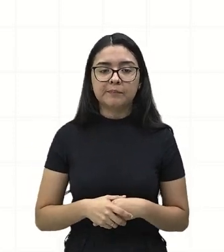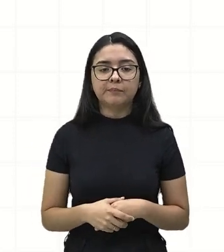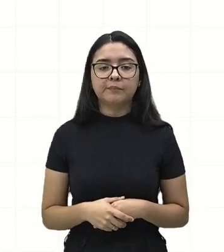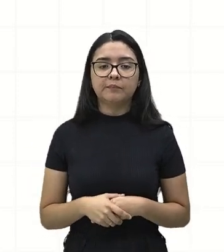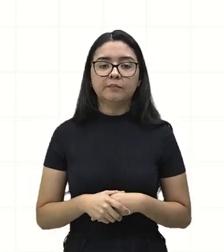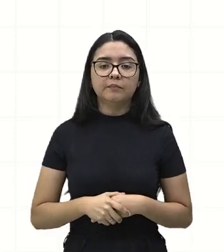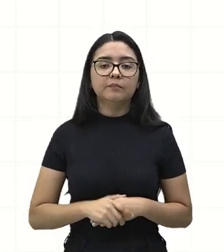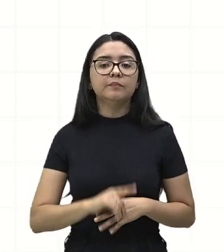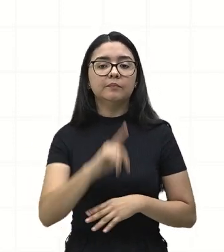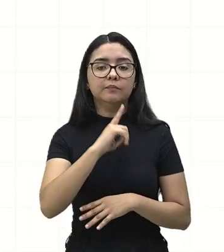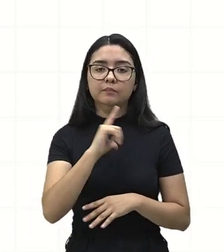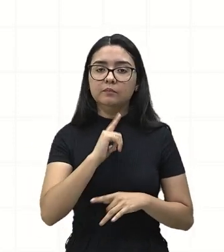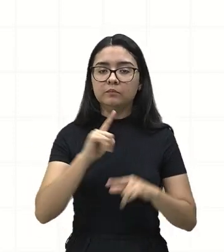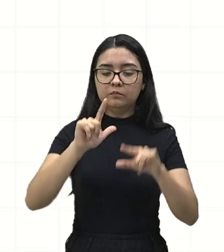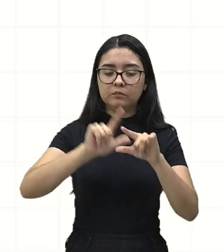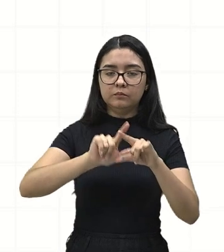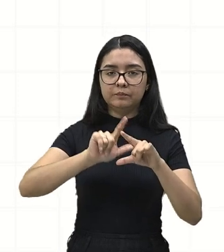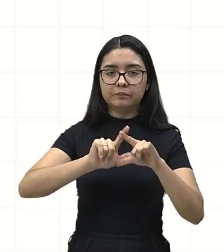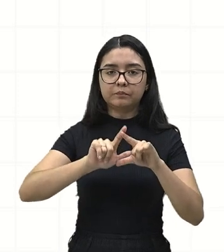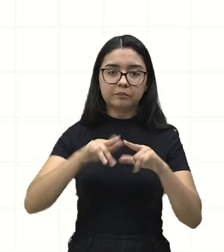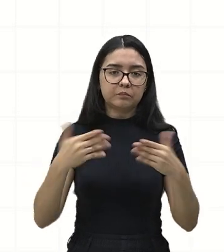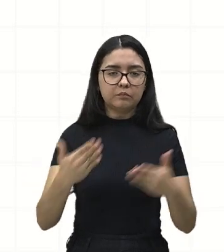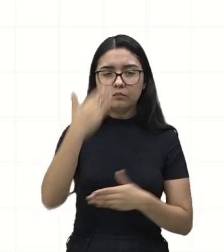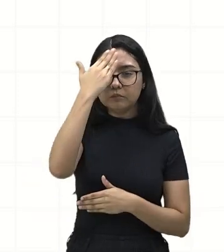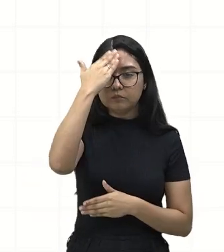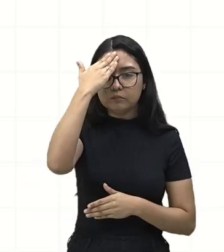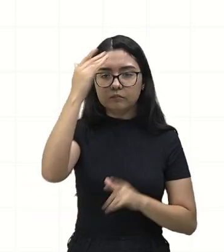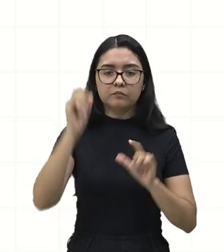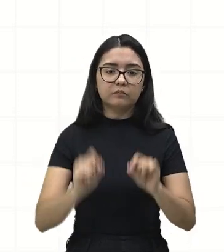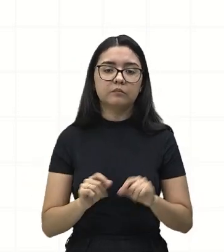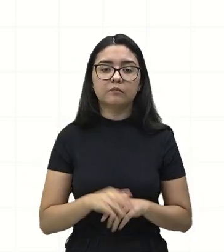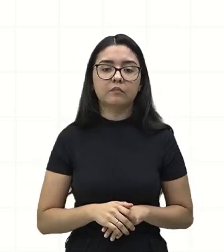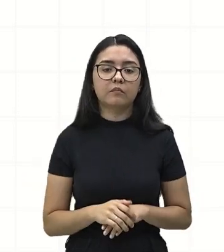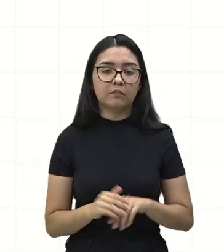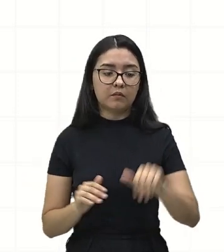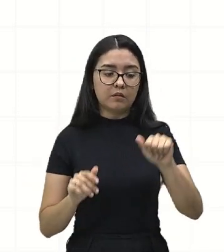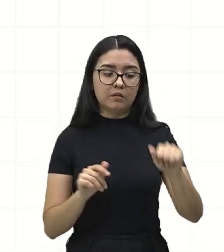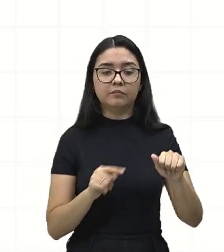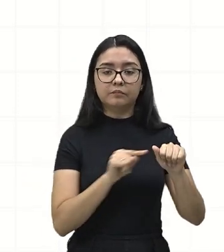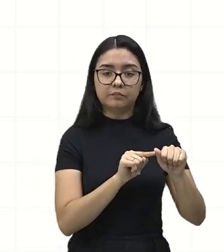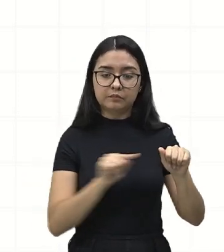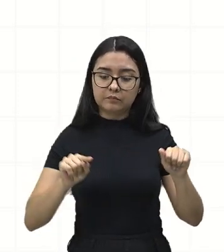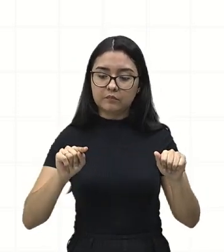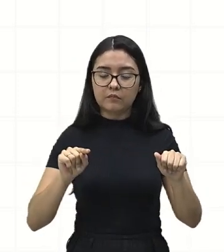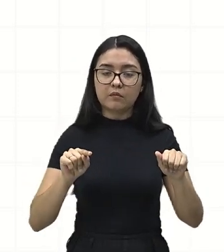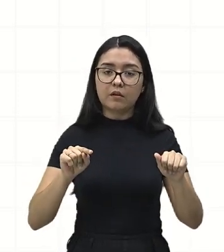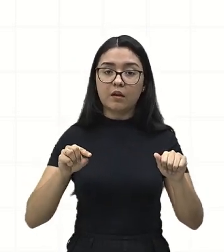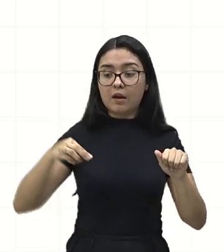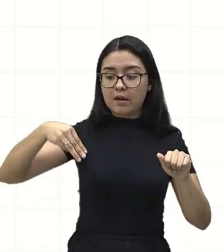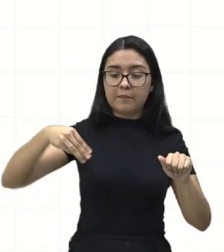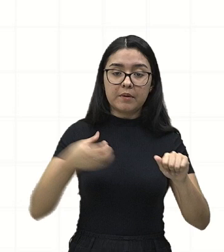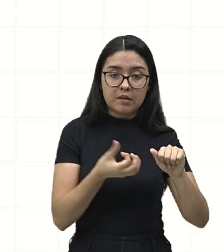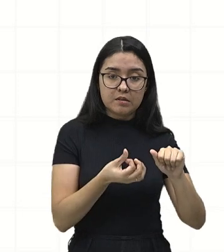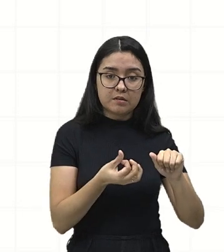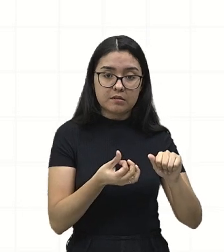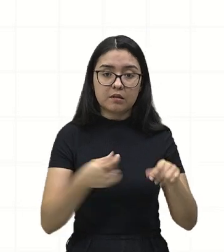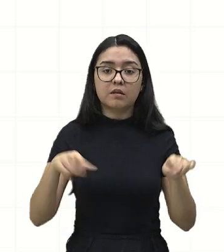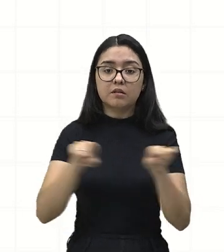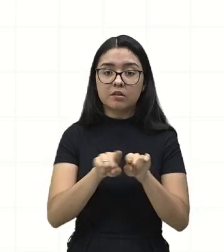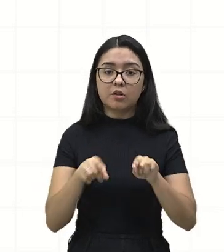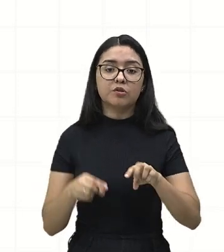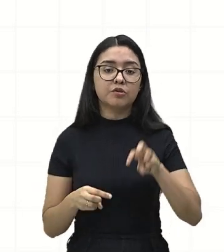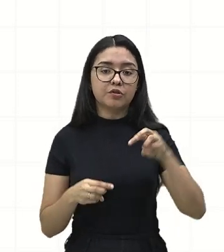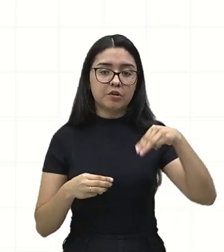um triângulo, certo? Eu sei que a distância de A até M é 6 e de M até B eu quero